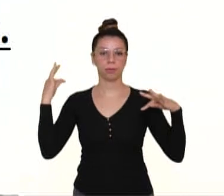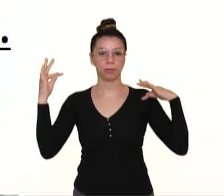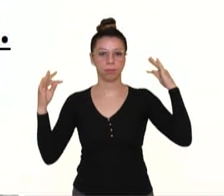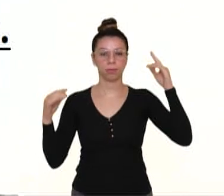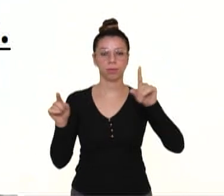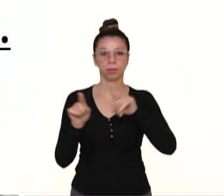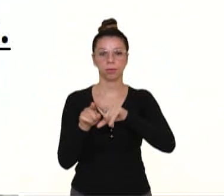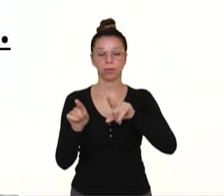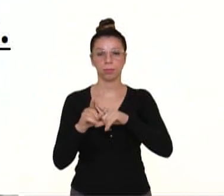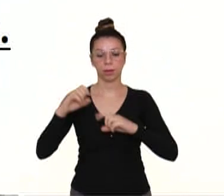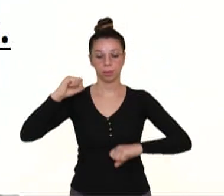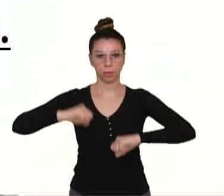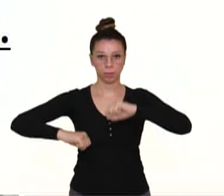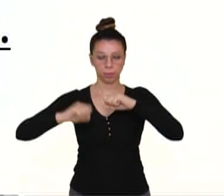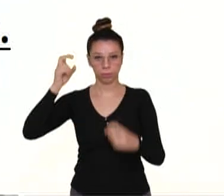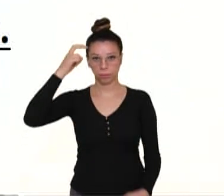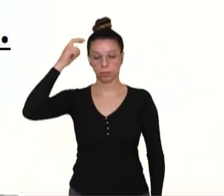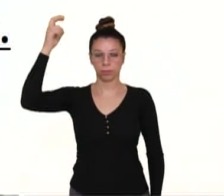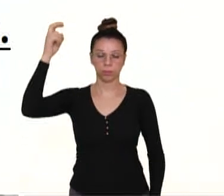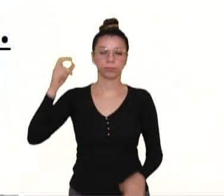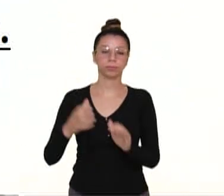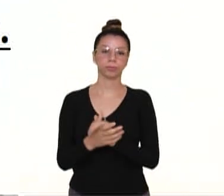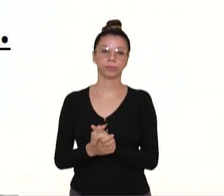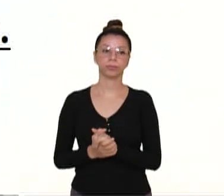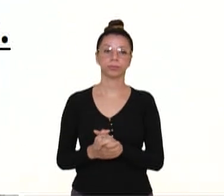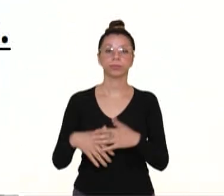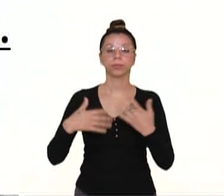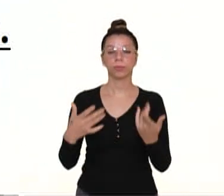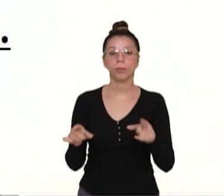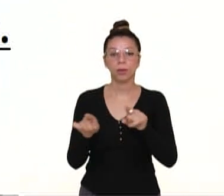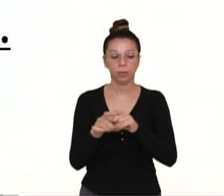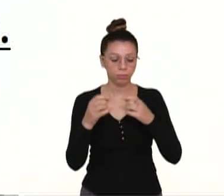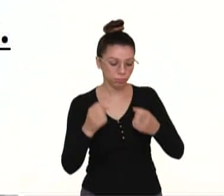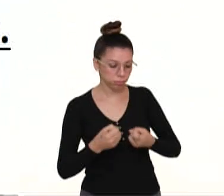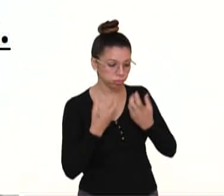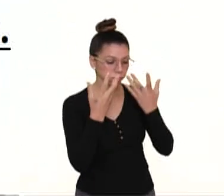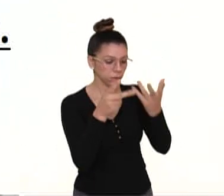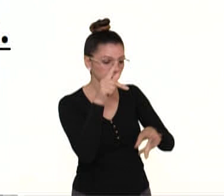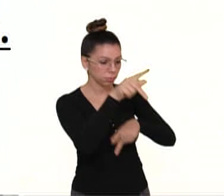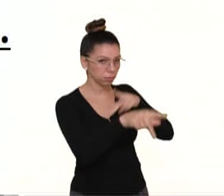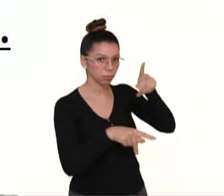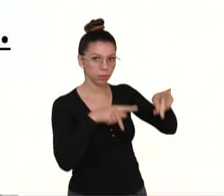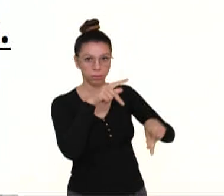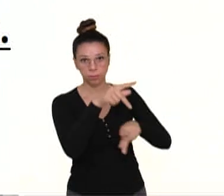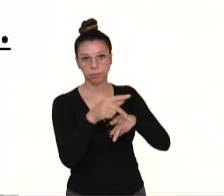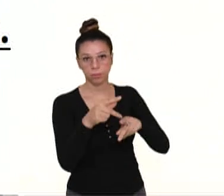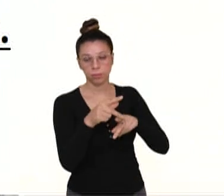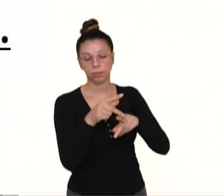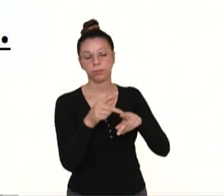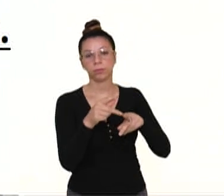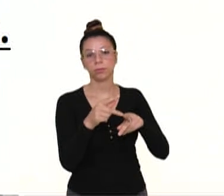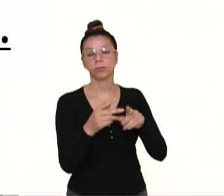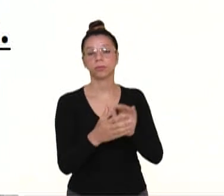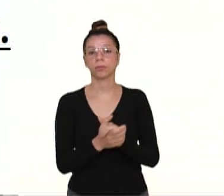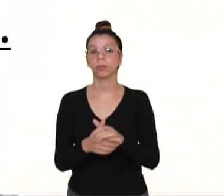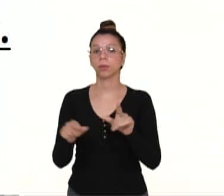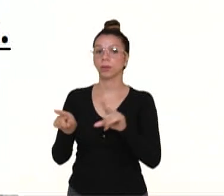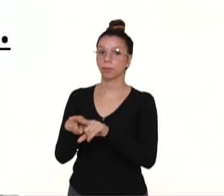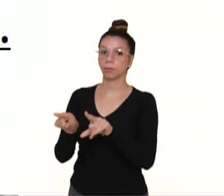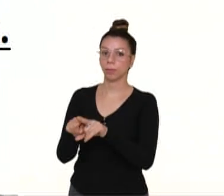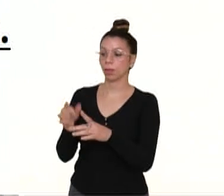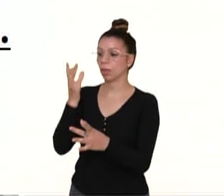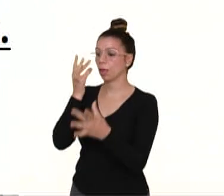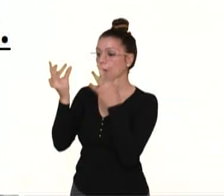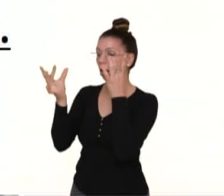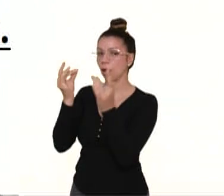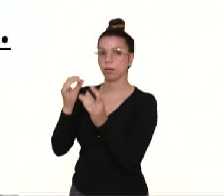indústria cultural, manifestações que antes eram ligadas à participação popular estão se espetacularizando.